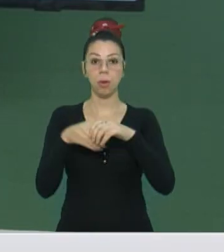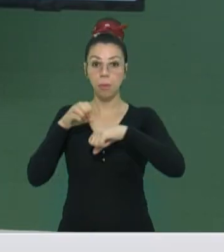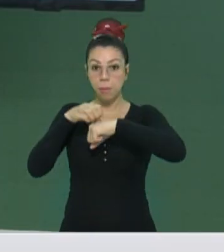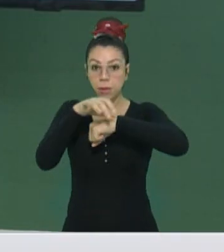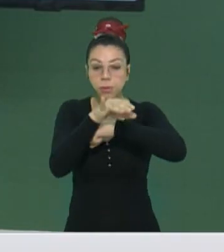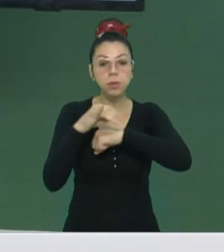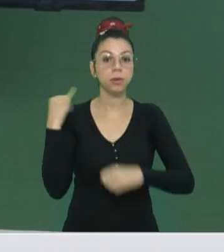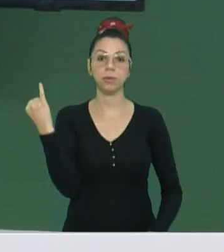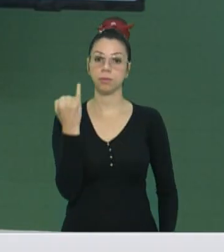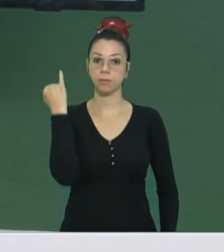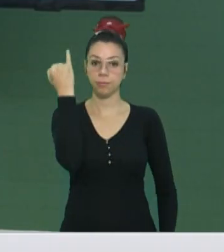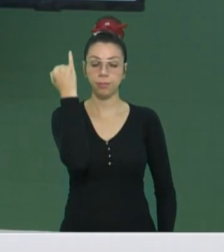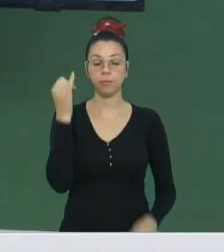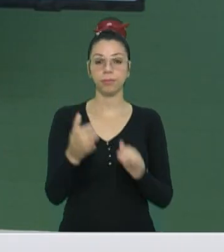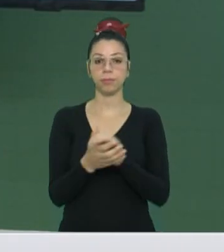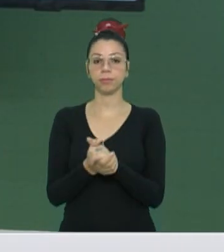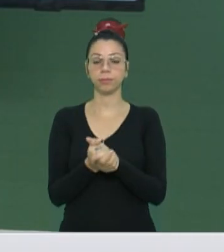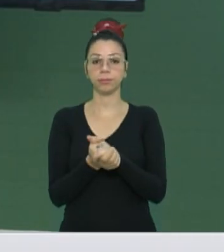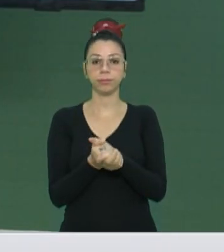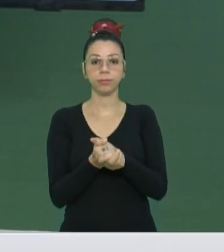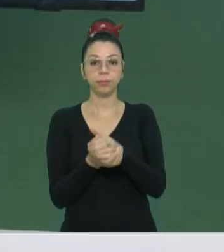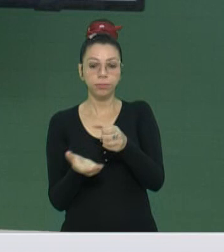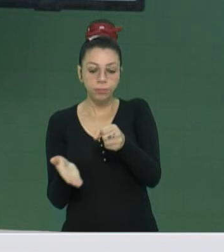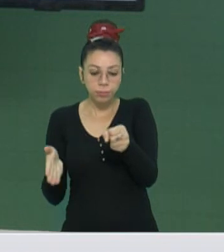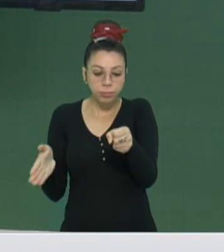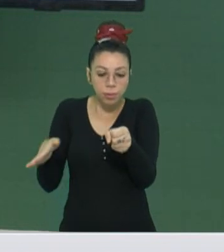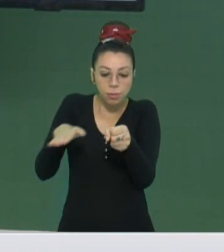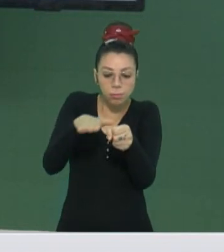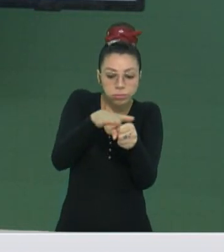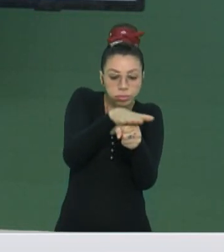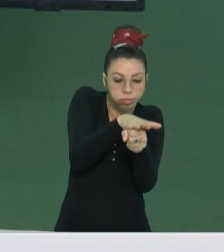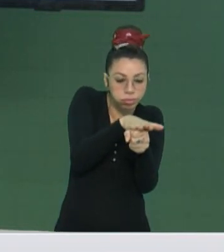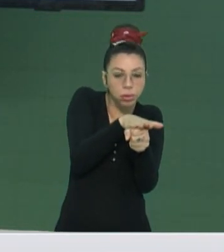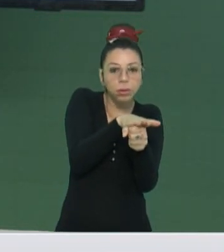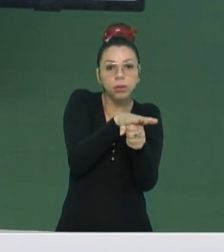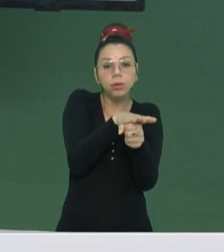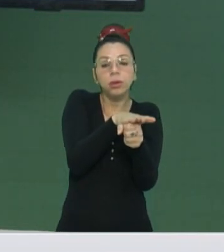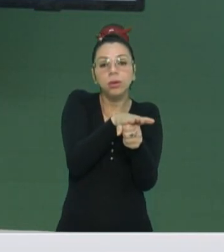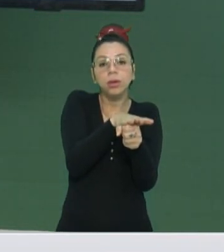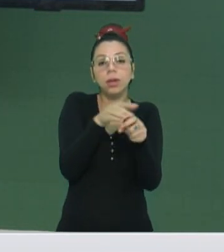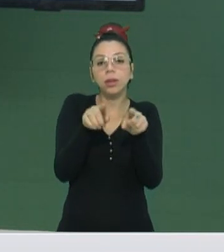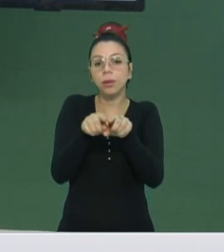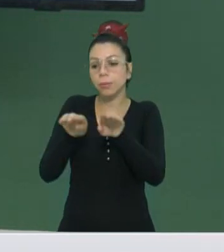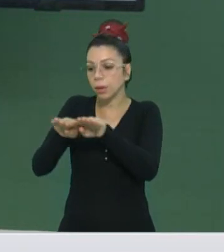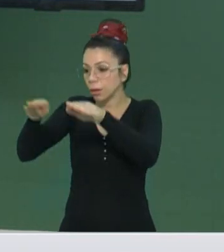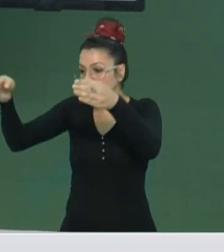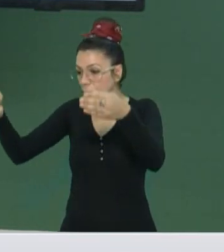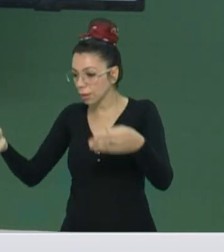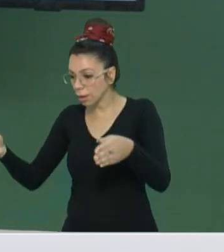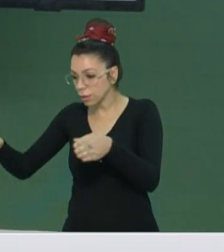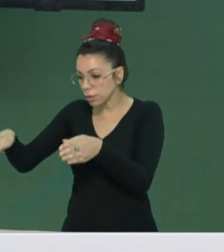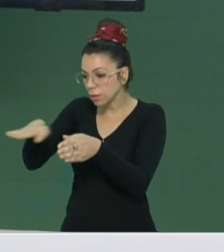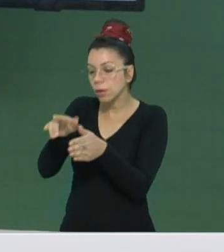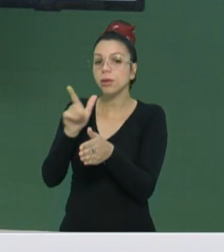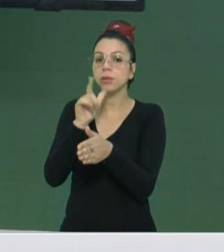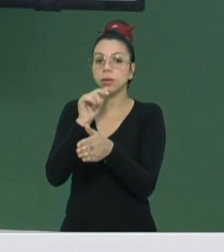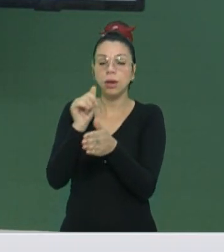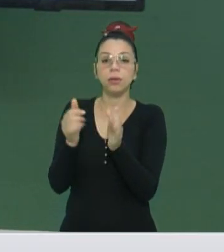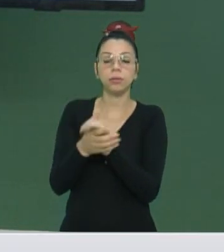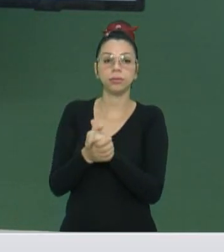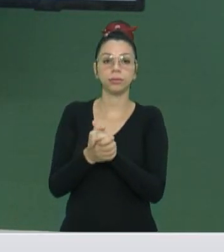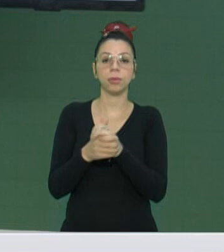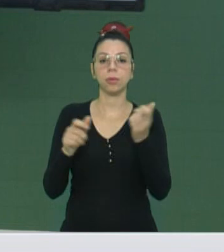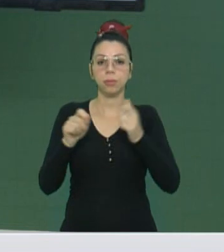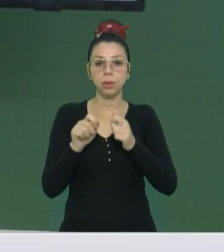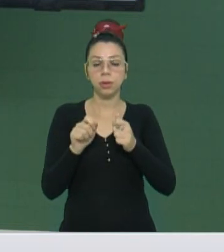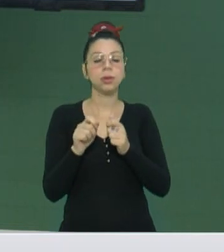importantes. Tampe os tonéis e caixas de água. Você lá na sua casa, você tem a prática de coletar